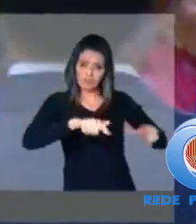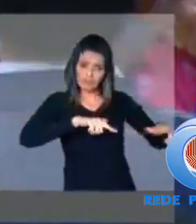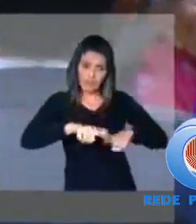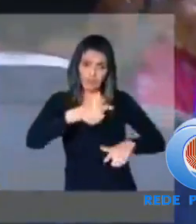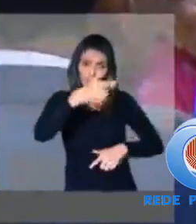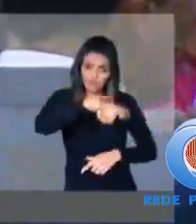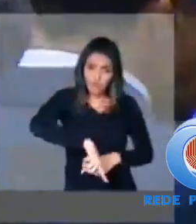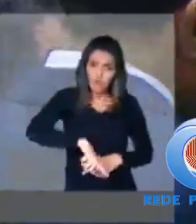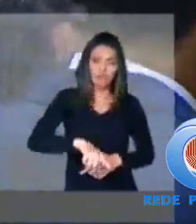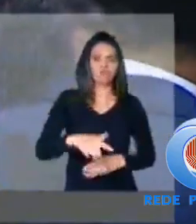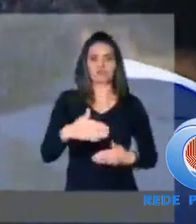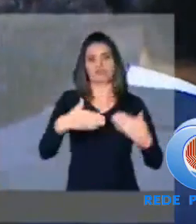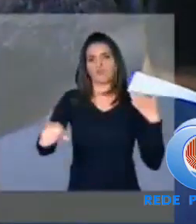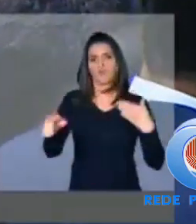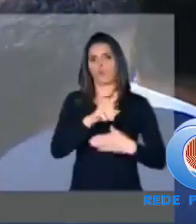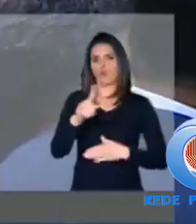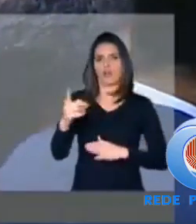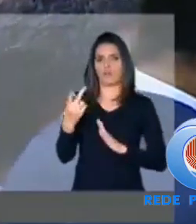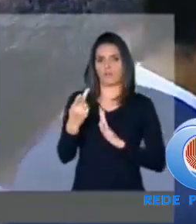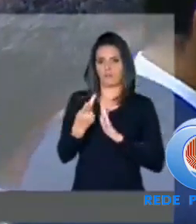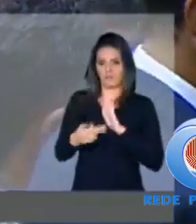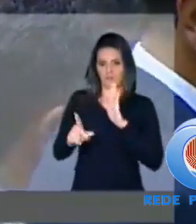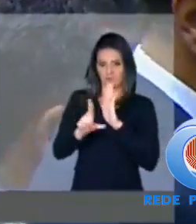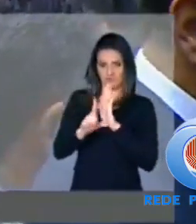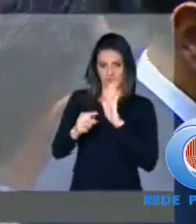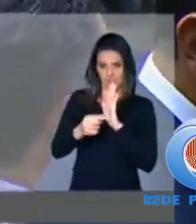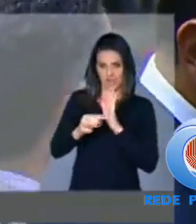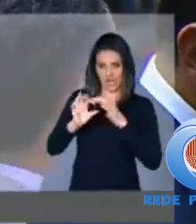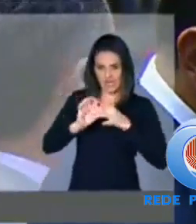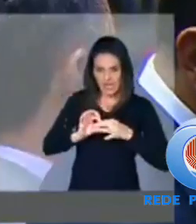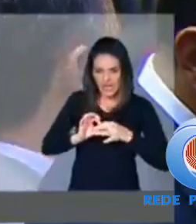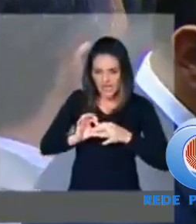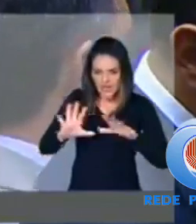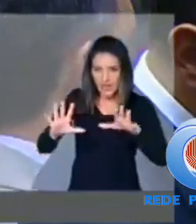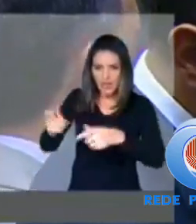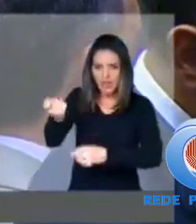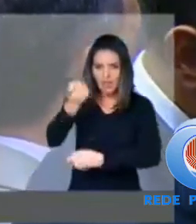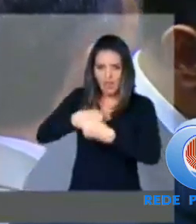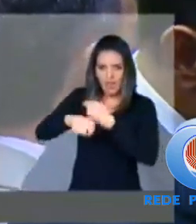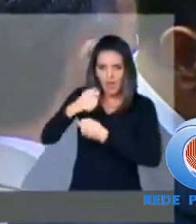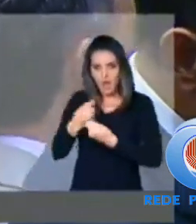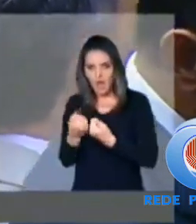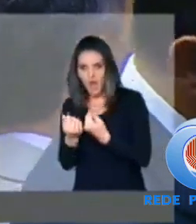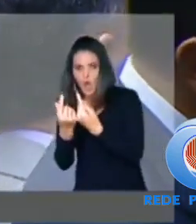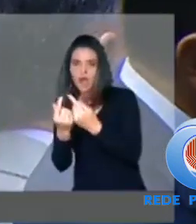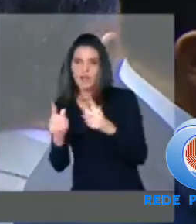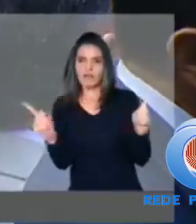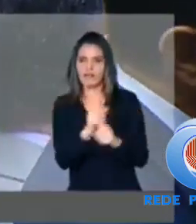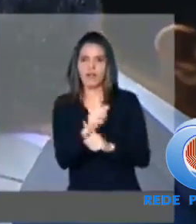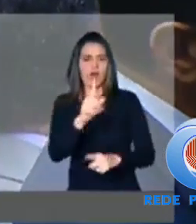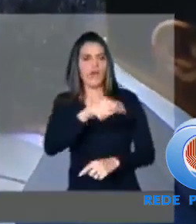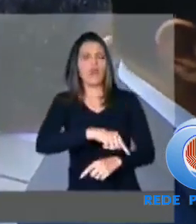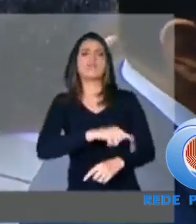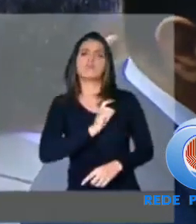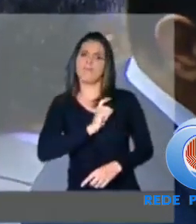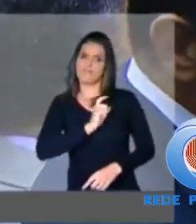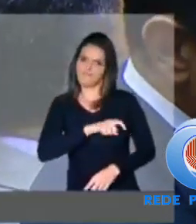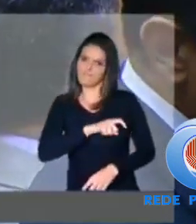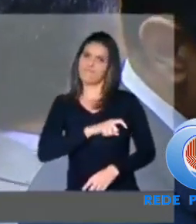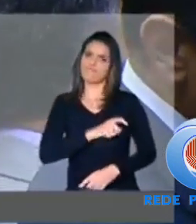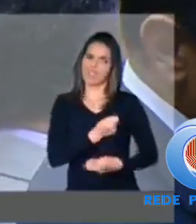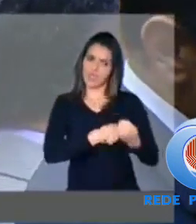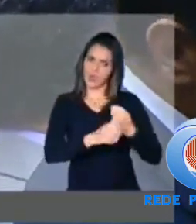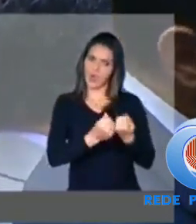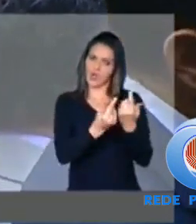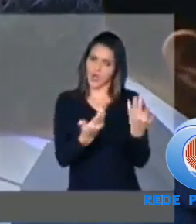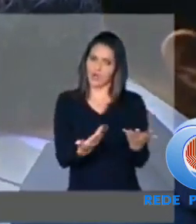concordamos. Não é um projeto de liberdade econômica. É um projeto de libertinagem econômica,